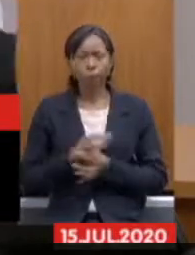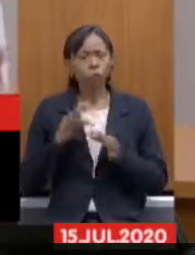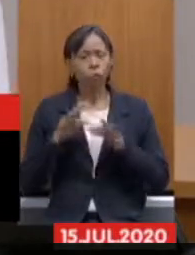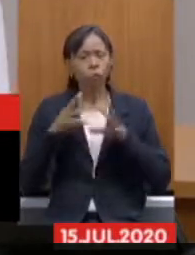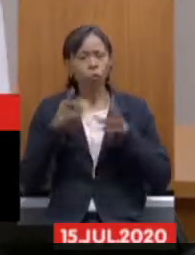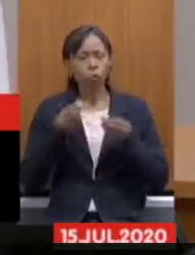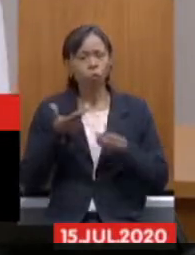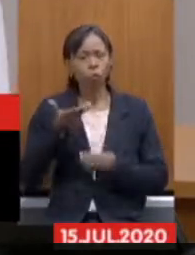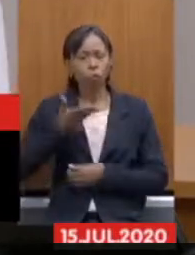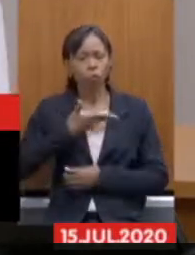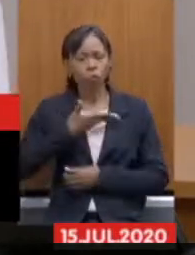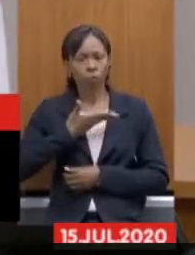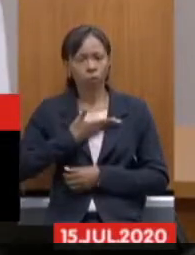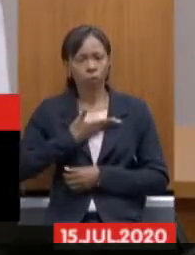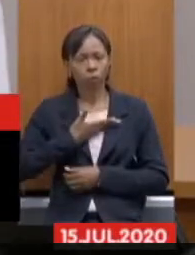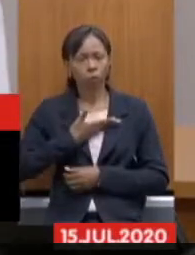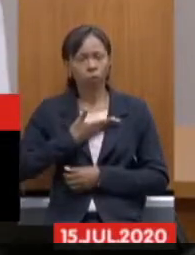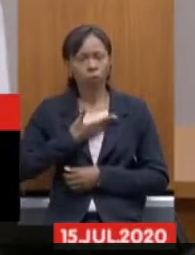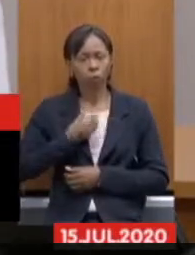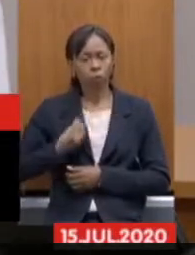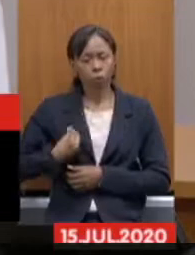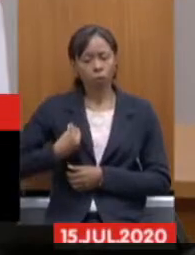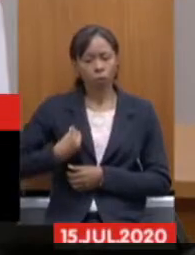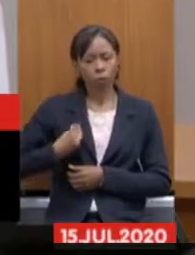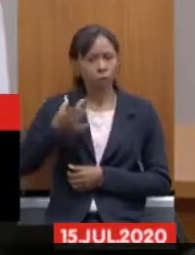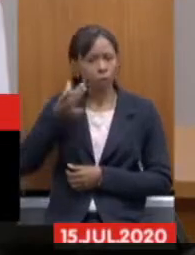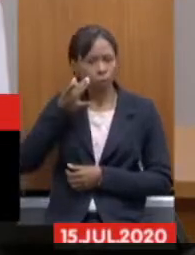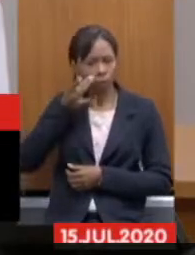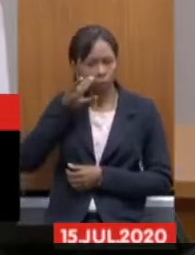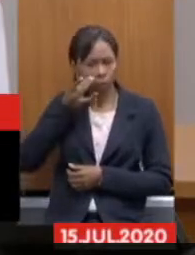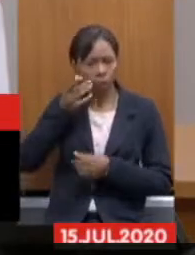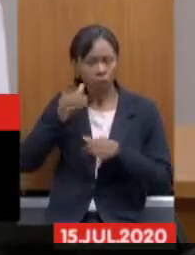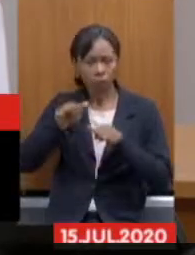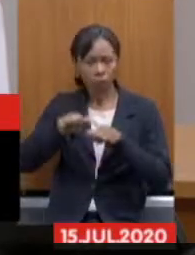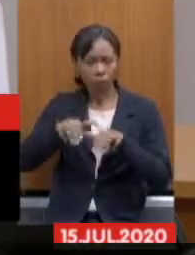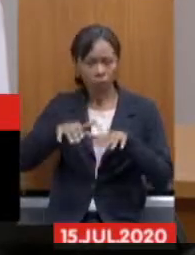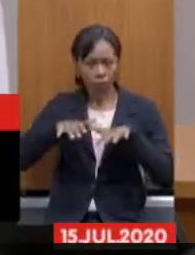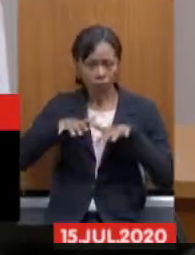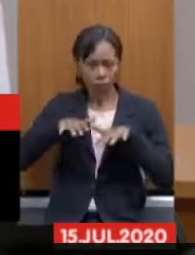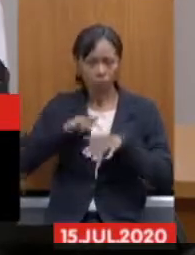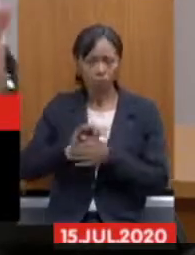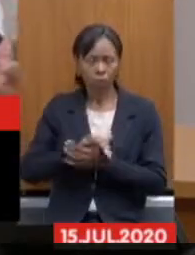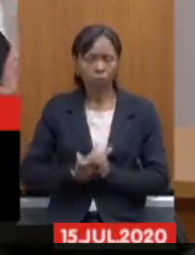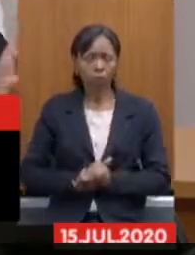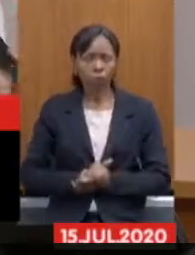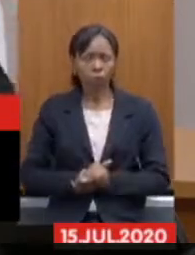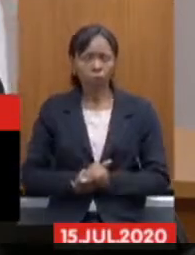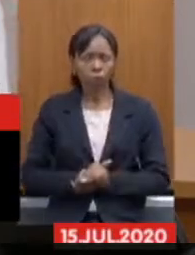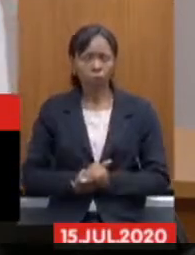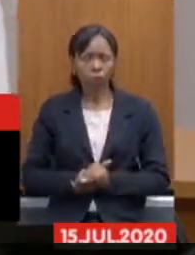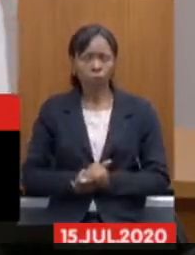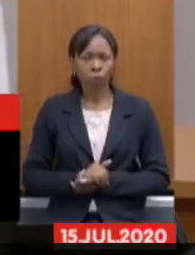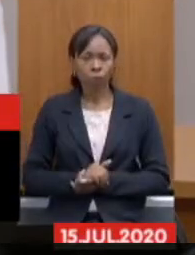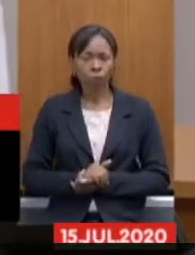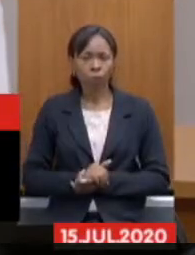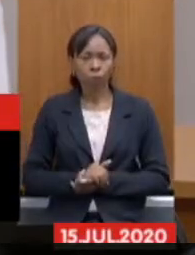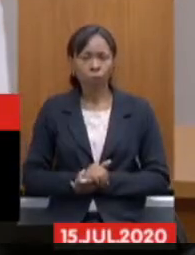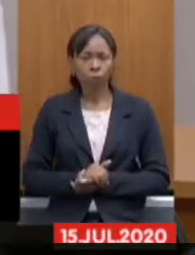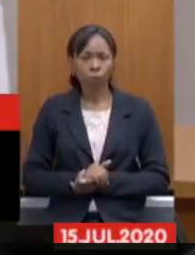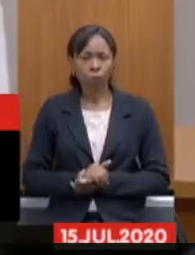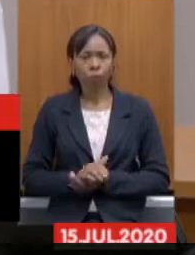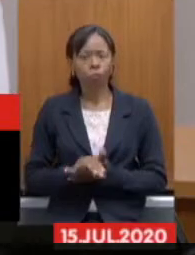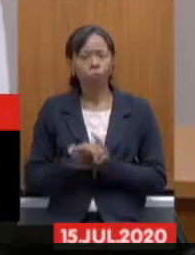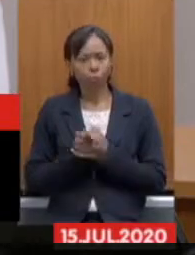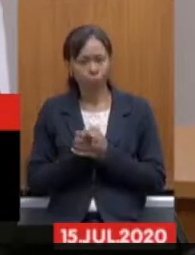todos os colegas que estão aqui na plateia o que é saúde eu